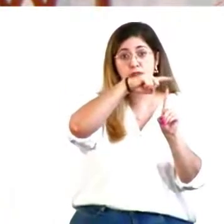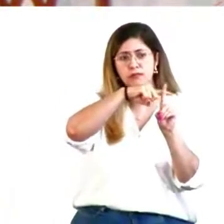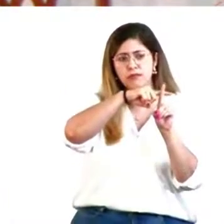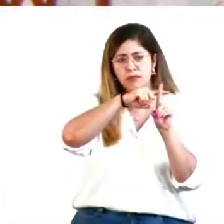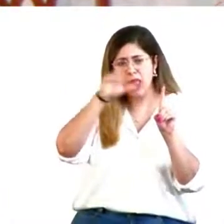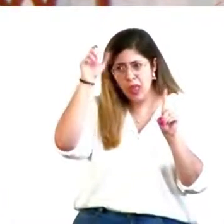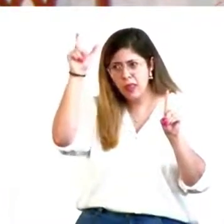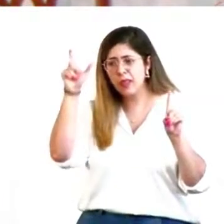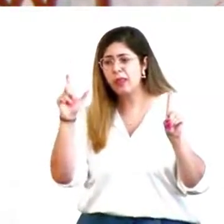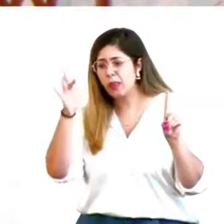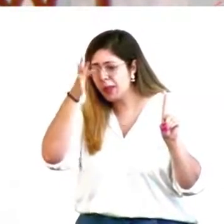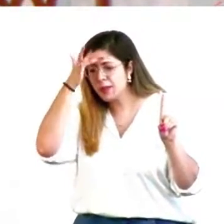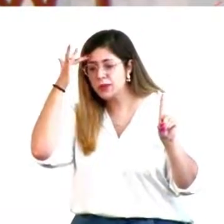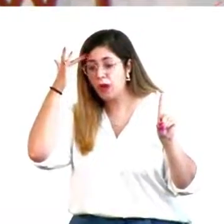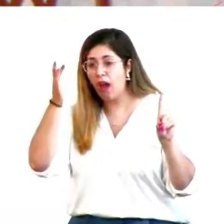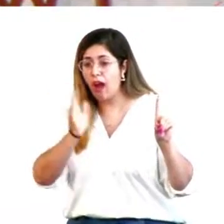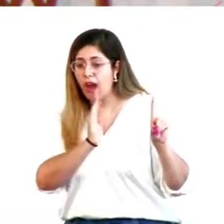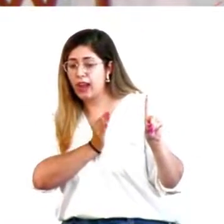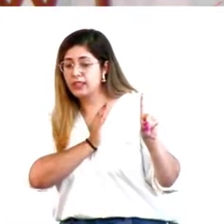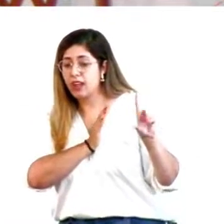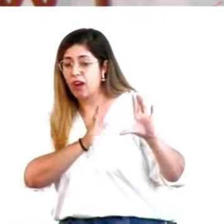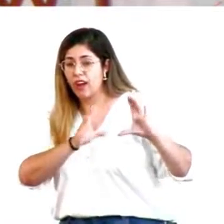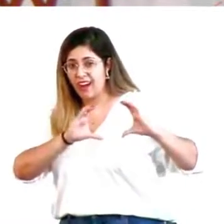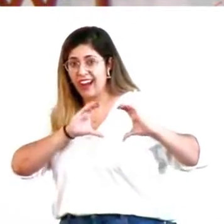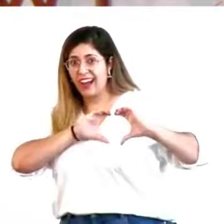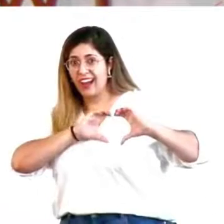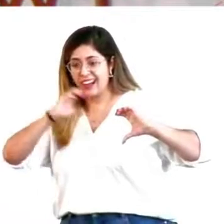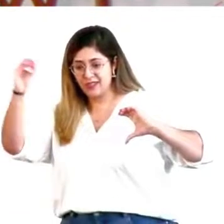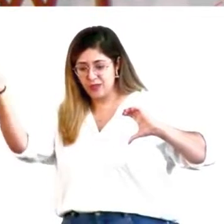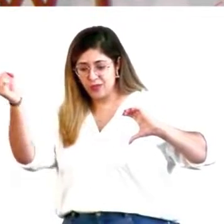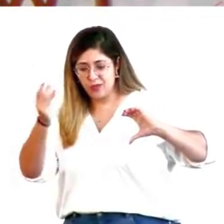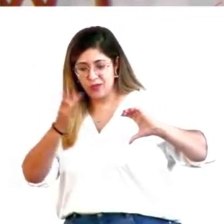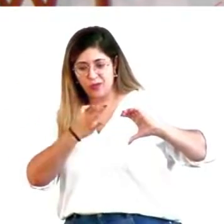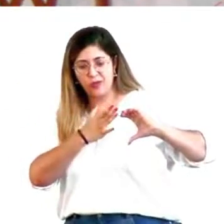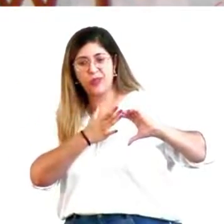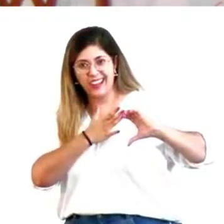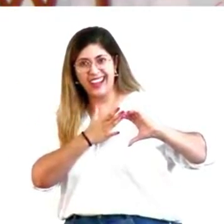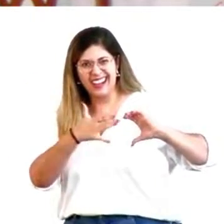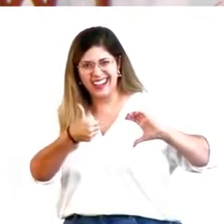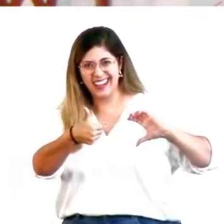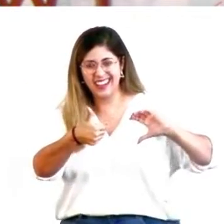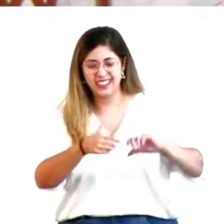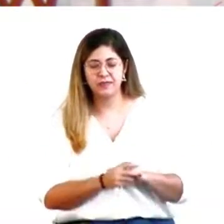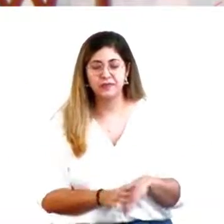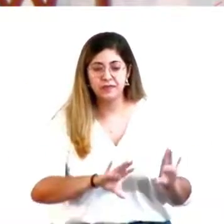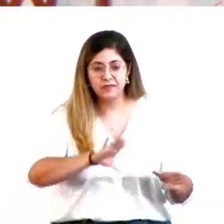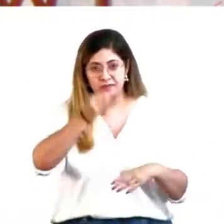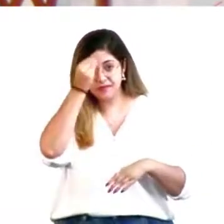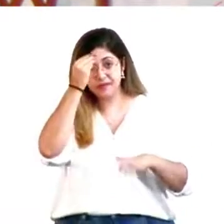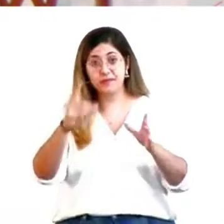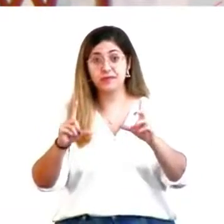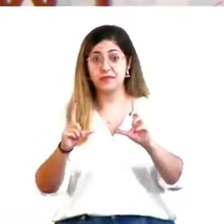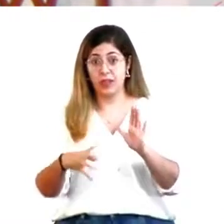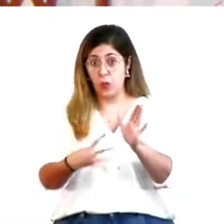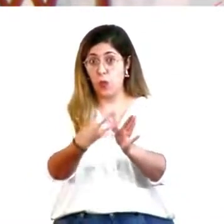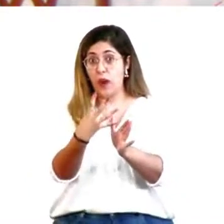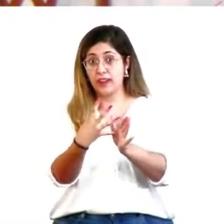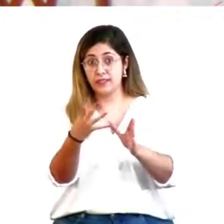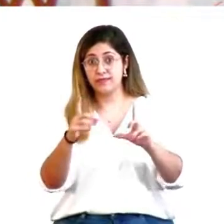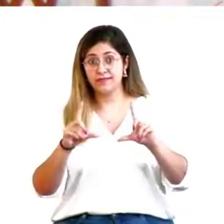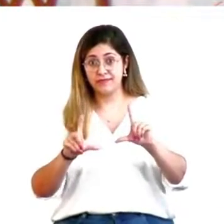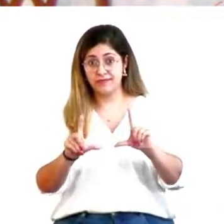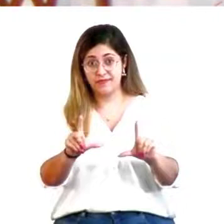Pode ser você no desenho. E o último quadrinho, você vai desenhar você